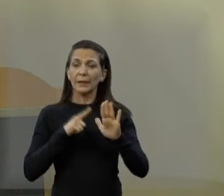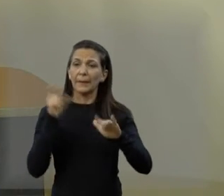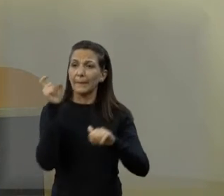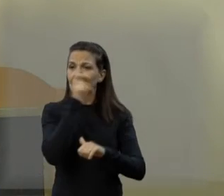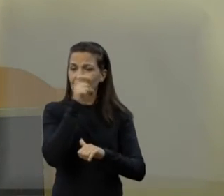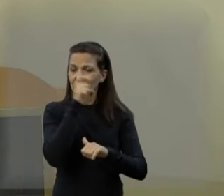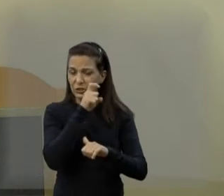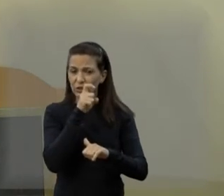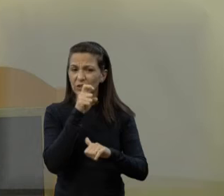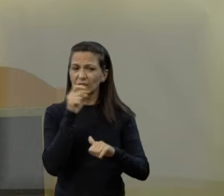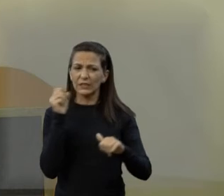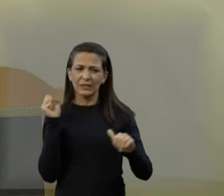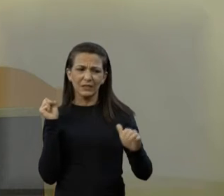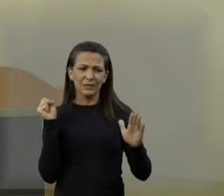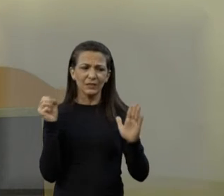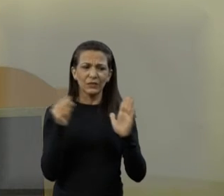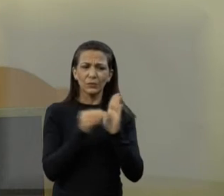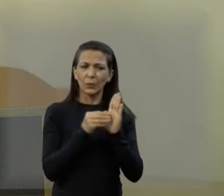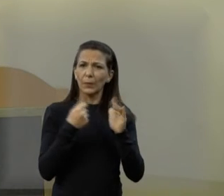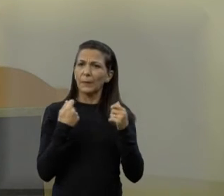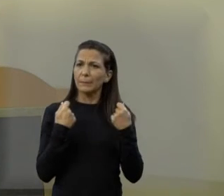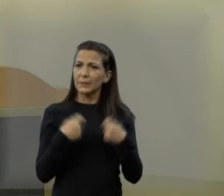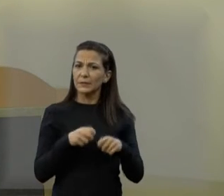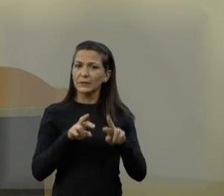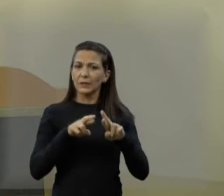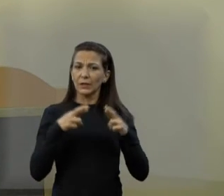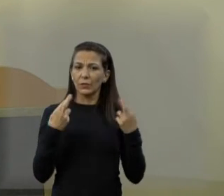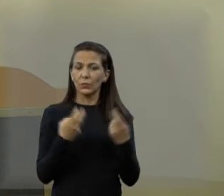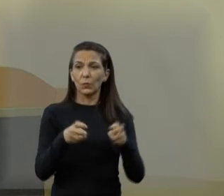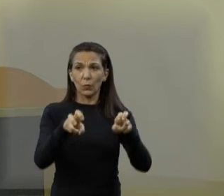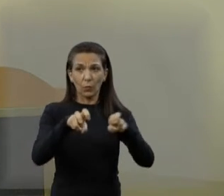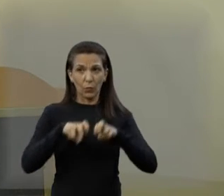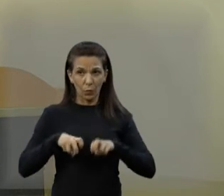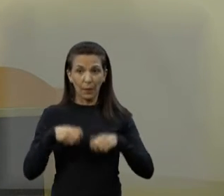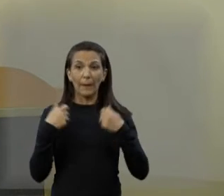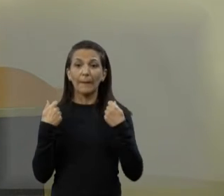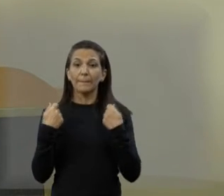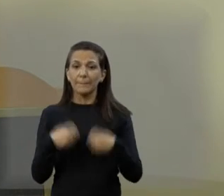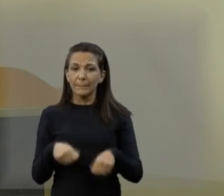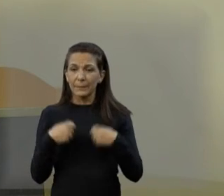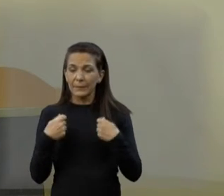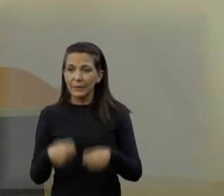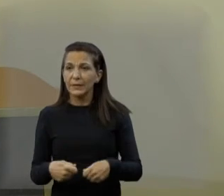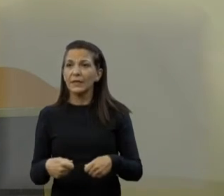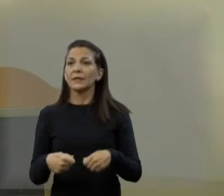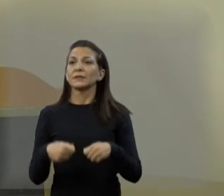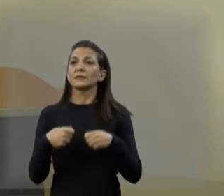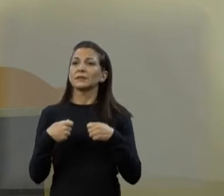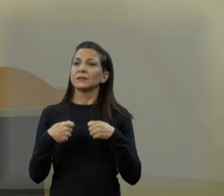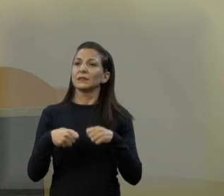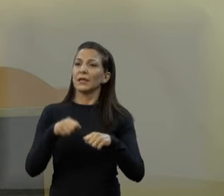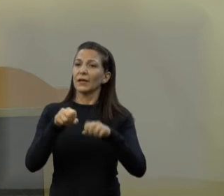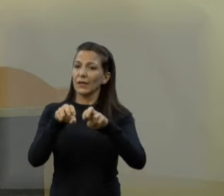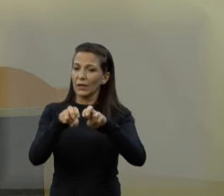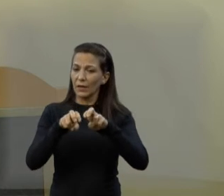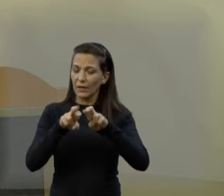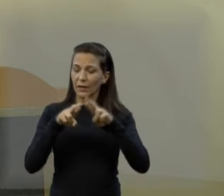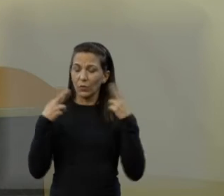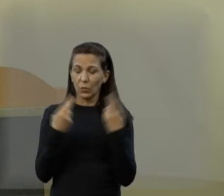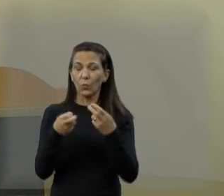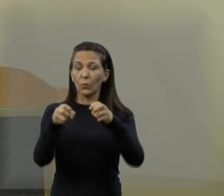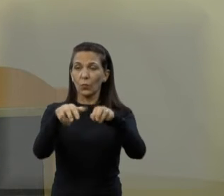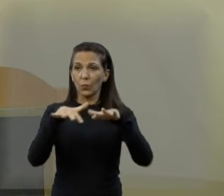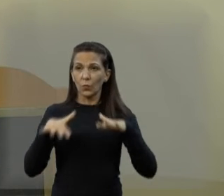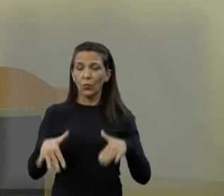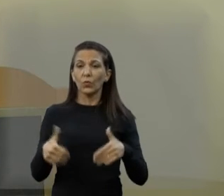mentira em cima e merece uma audiência pública é o caso desse merece vistas merece audiência pública merece ser esclarecido